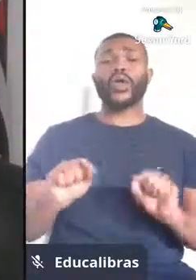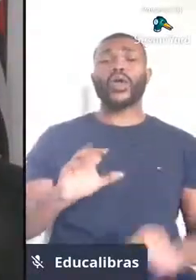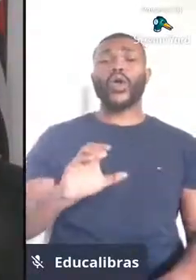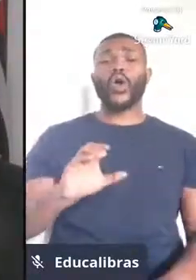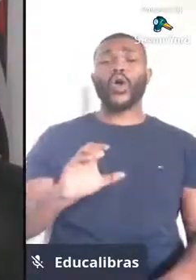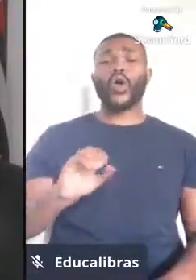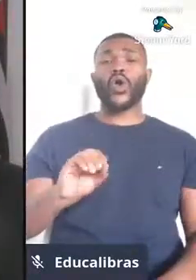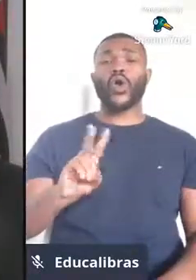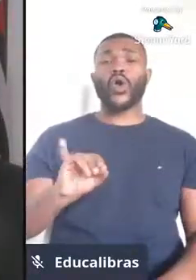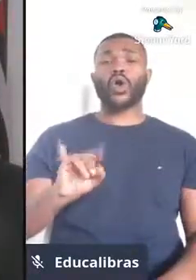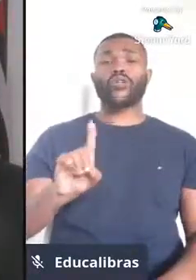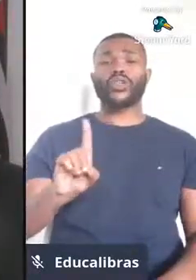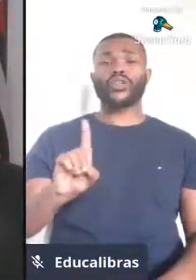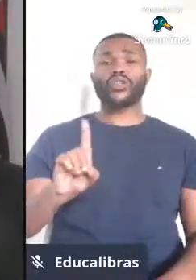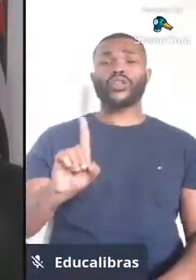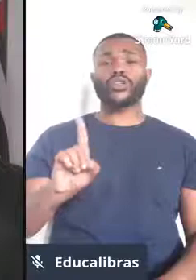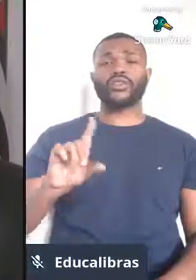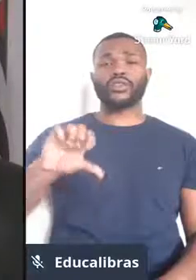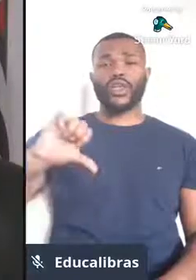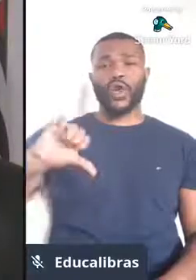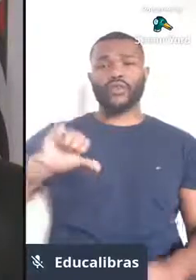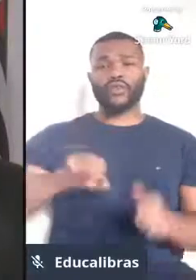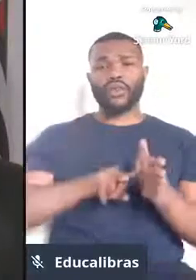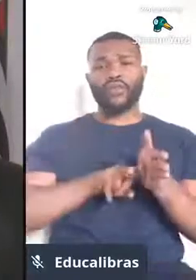do vírus,